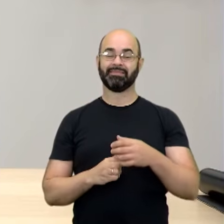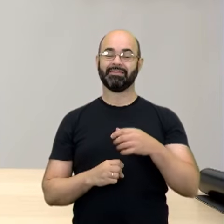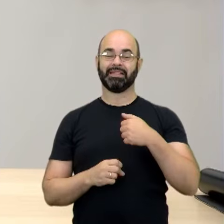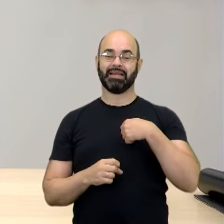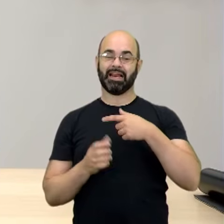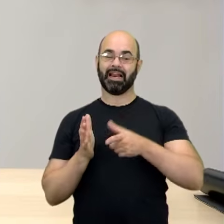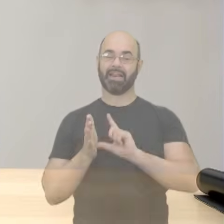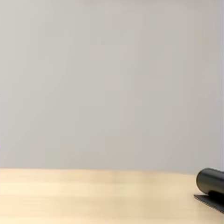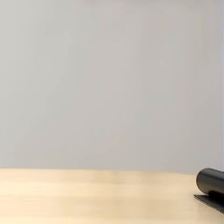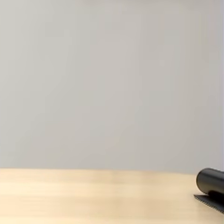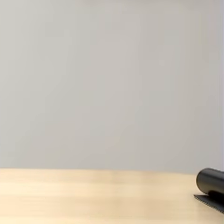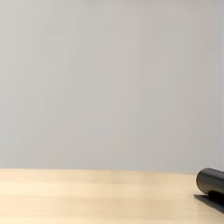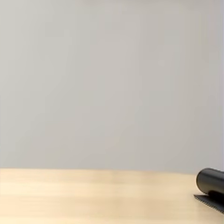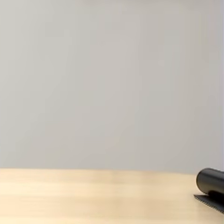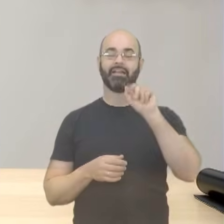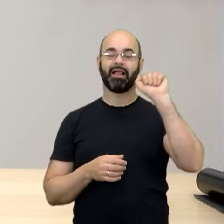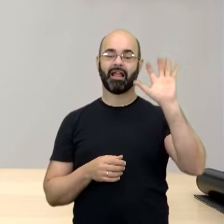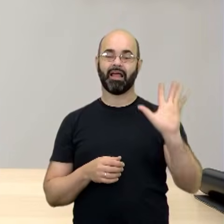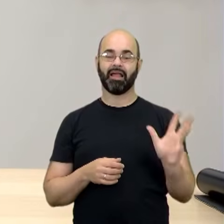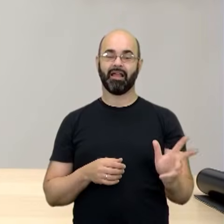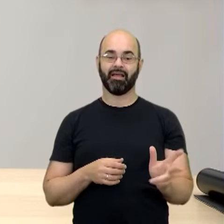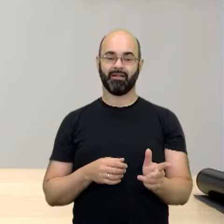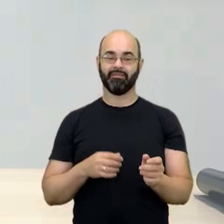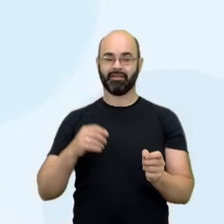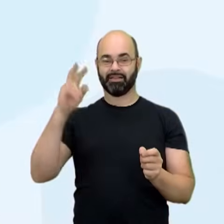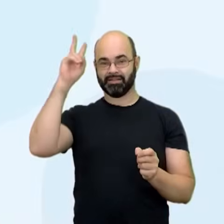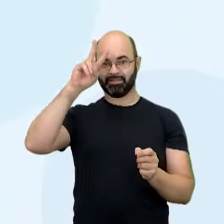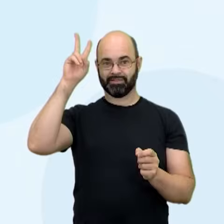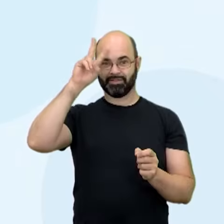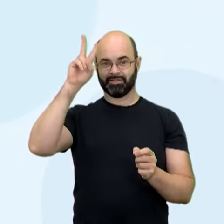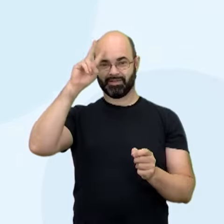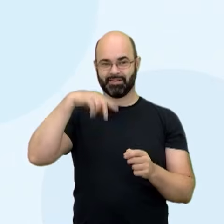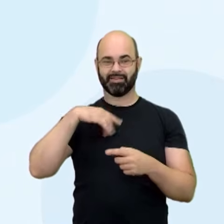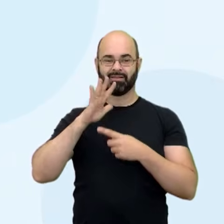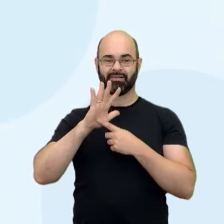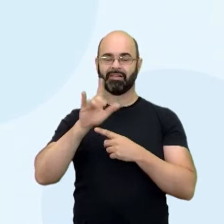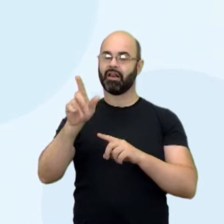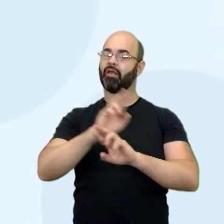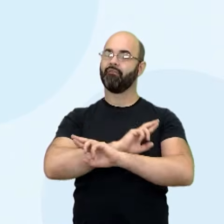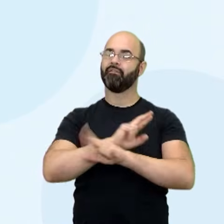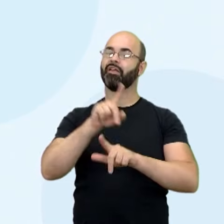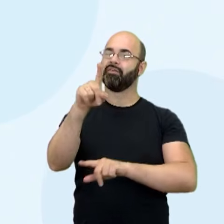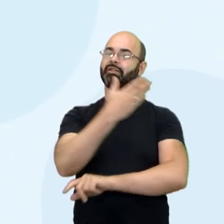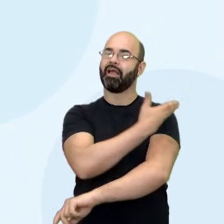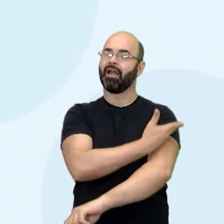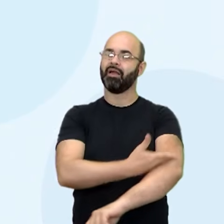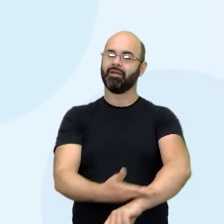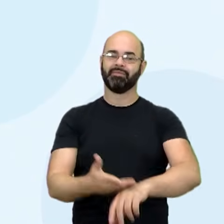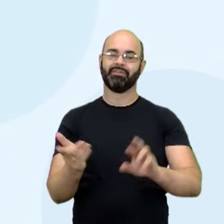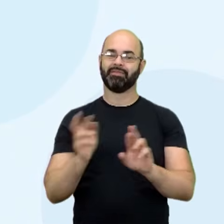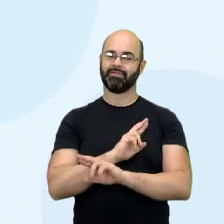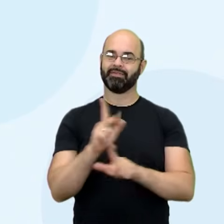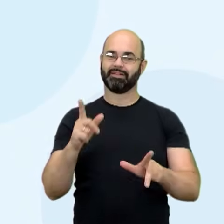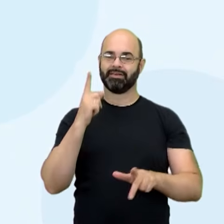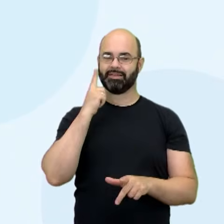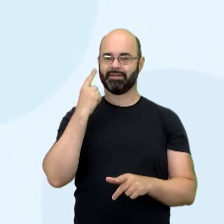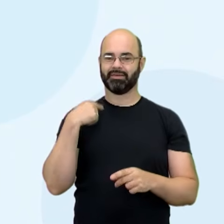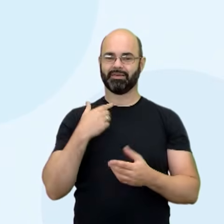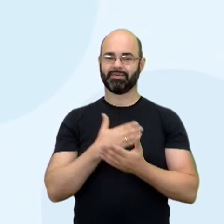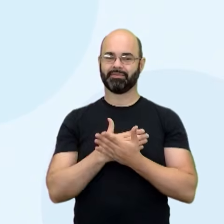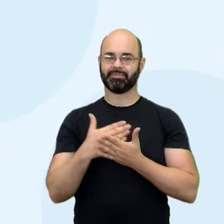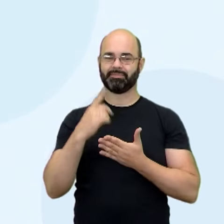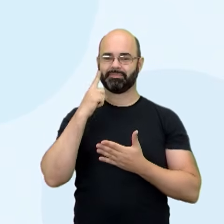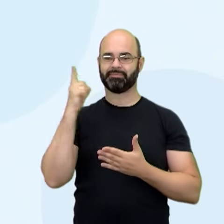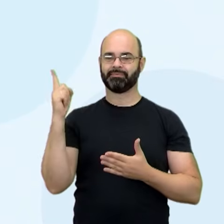mostrar para vocês uma história da África muito diferente da história que vocês conhecem, né? Eu quero começar aqui, ó. Eu vou começar assim, quer